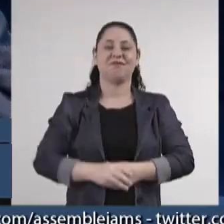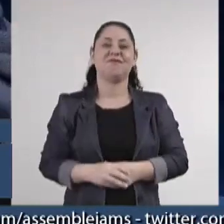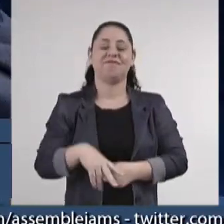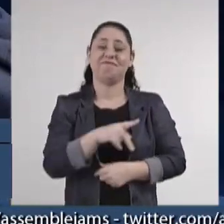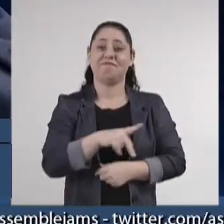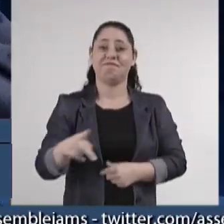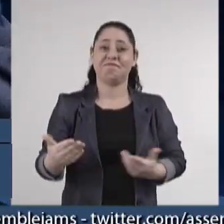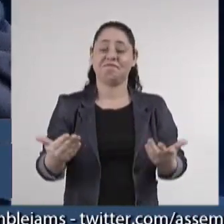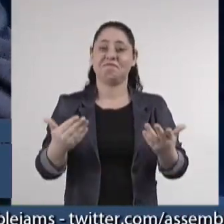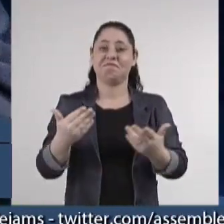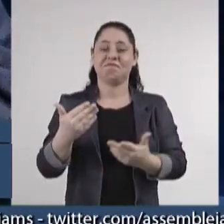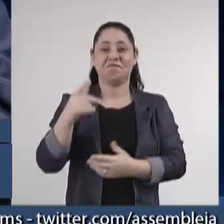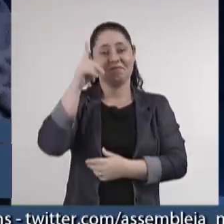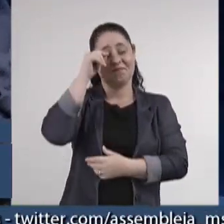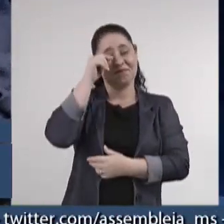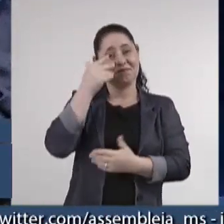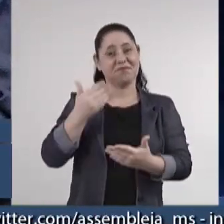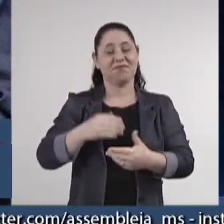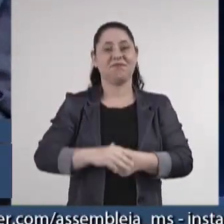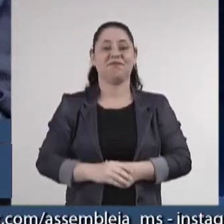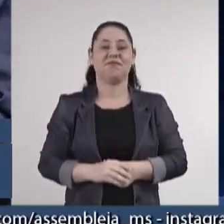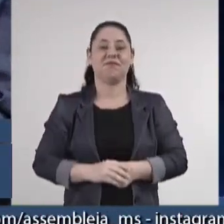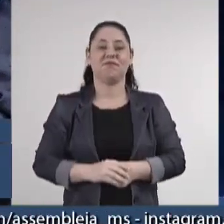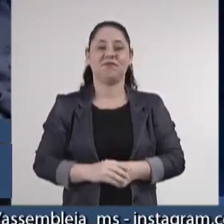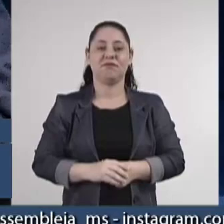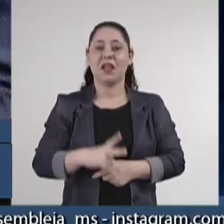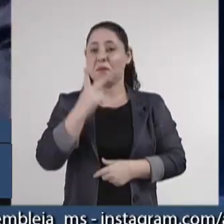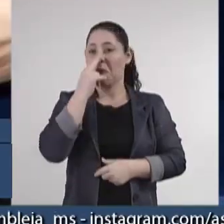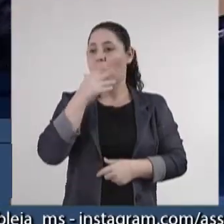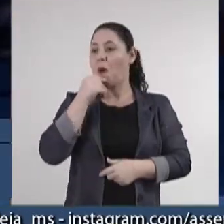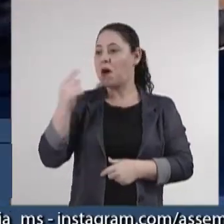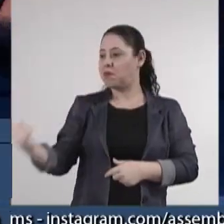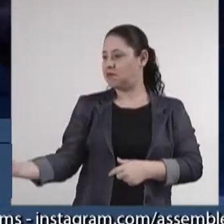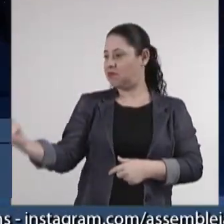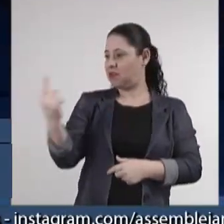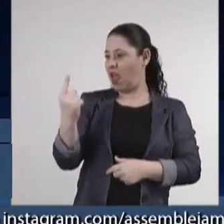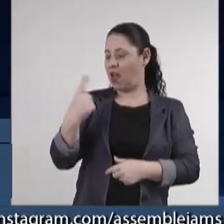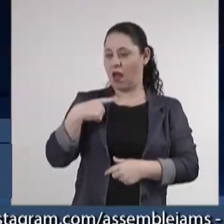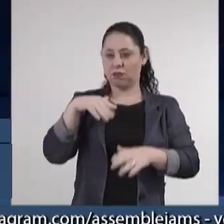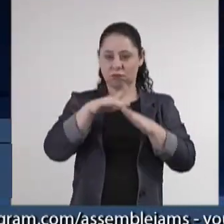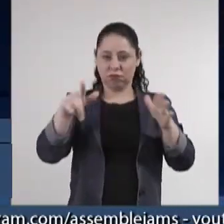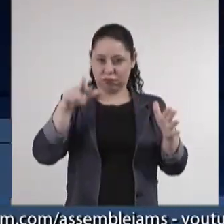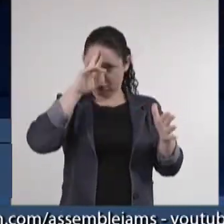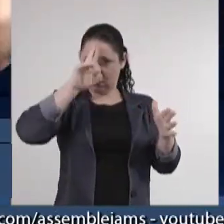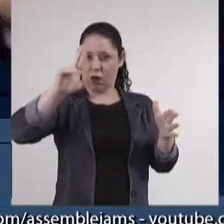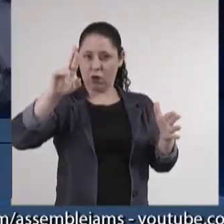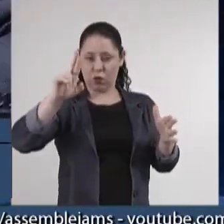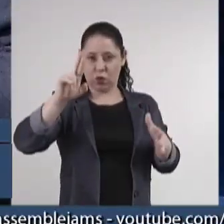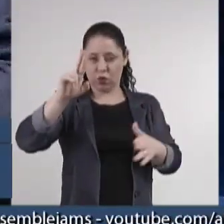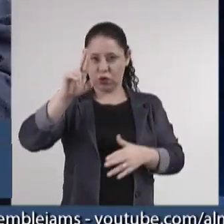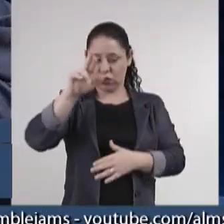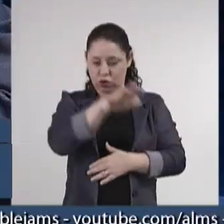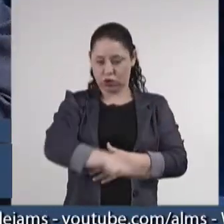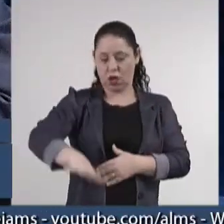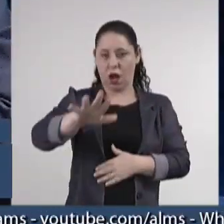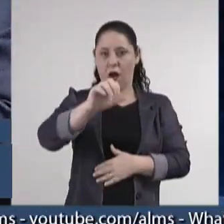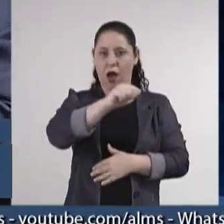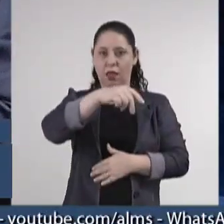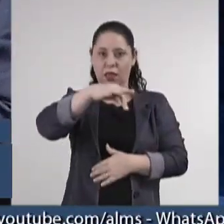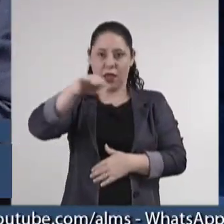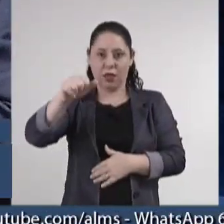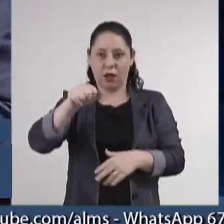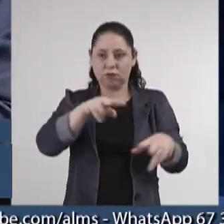pelo presidente, Gerson Claro. Mas um cara chegar aqui, assumir uma mesa, o diretor-geral da NTT